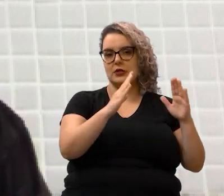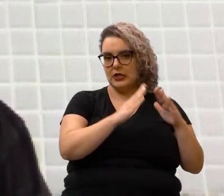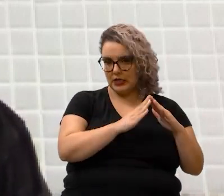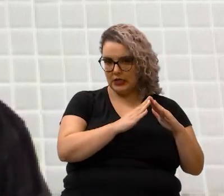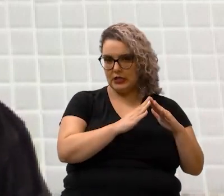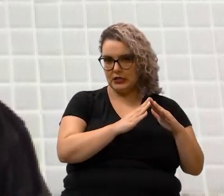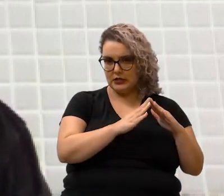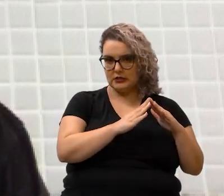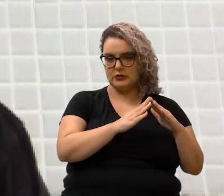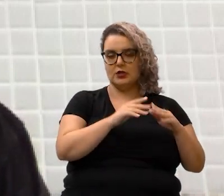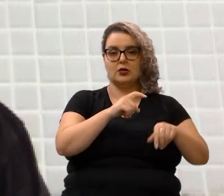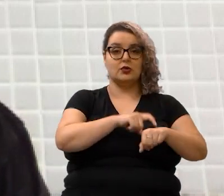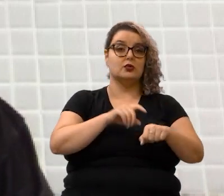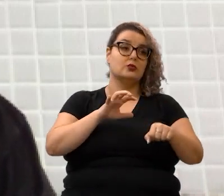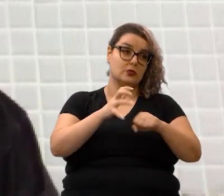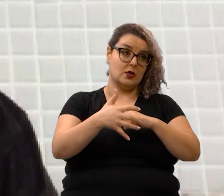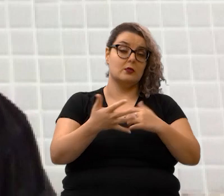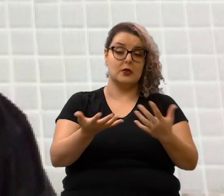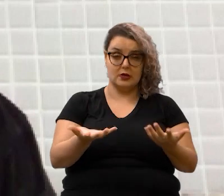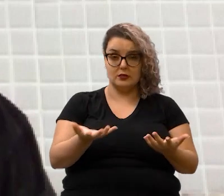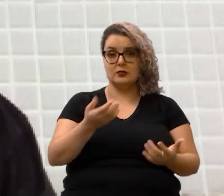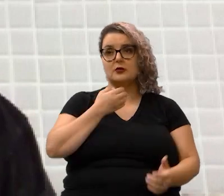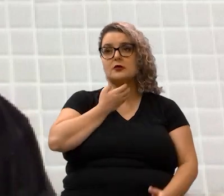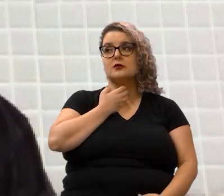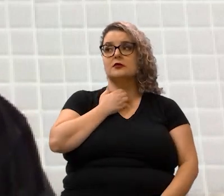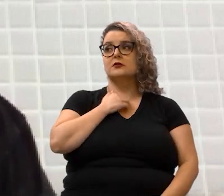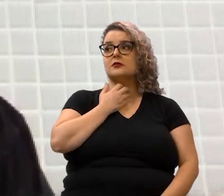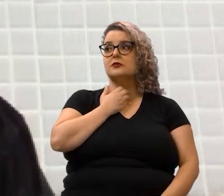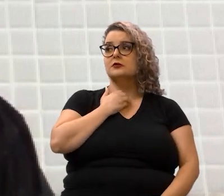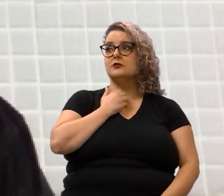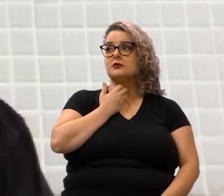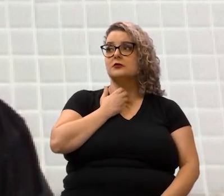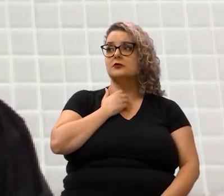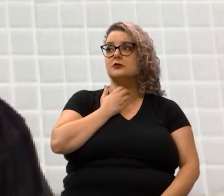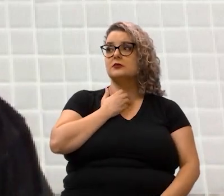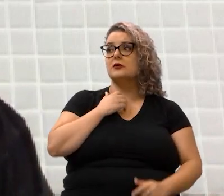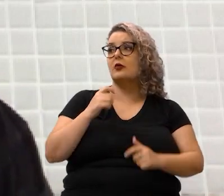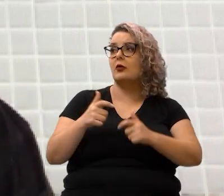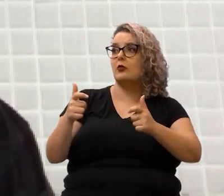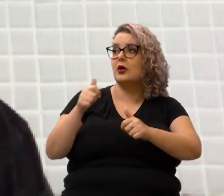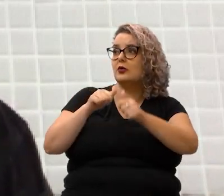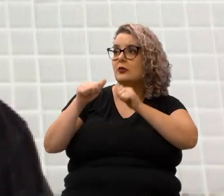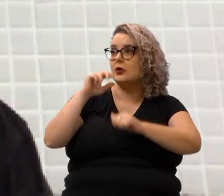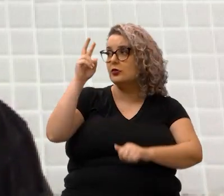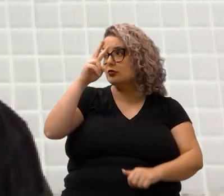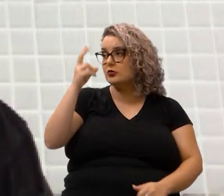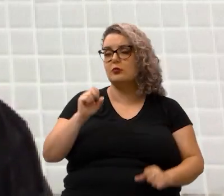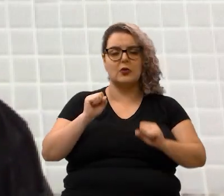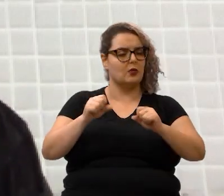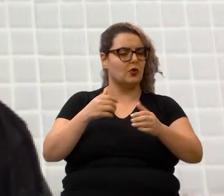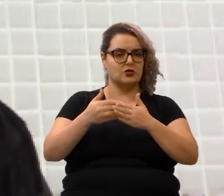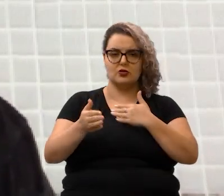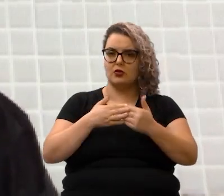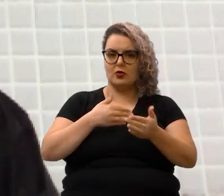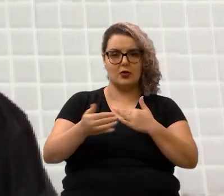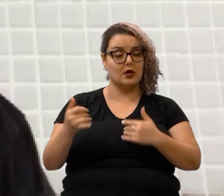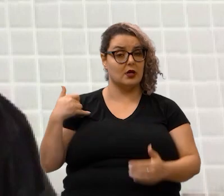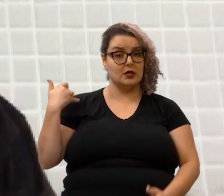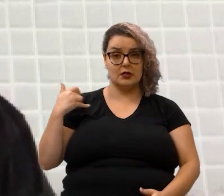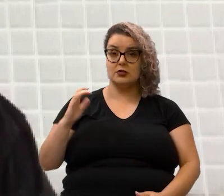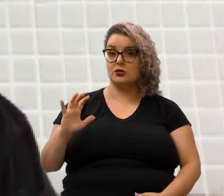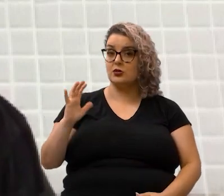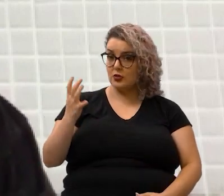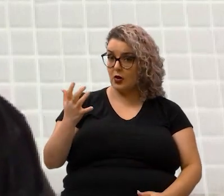casa durante a pandemia, né? Então, aumentou o consumo de álcool, mas pode ocorrer em qualquer idade.